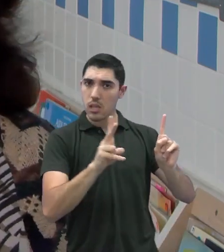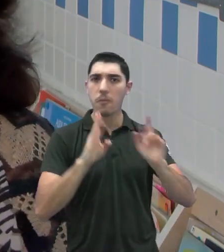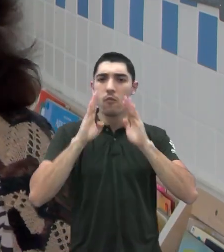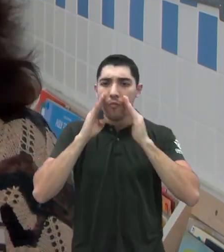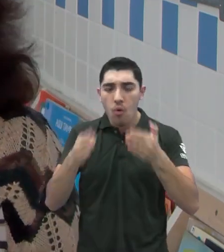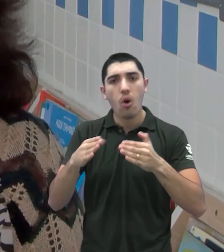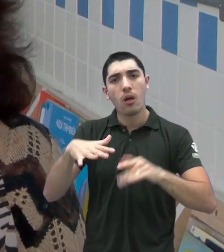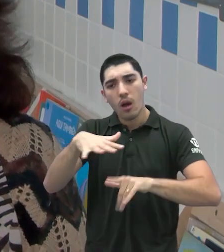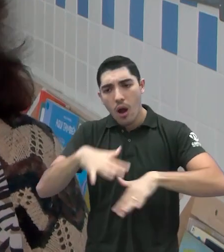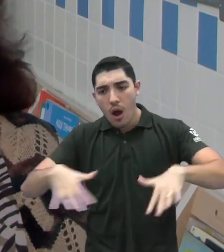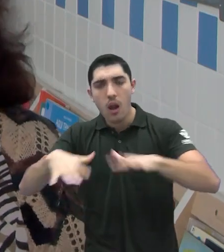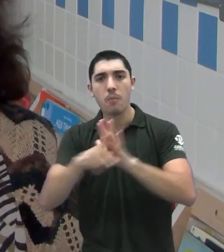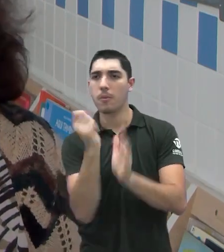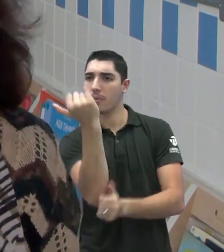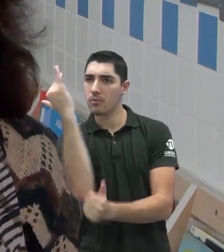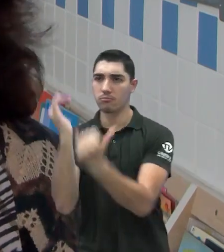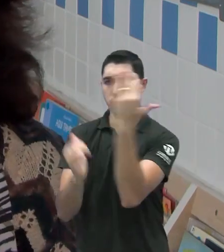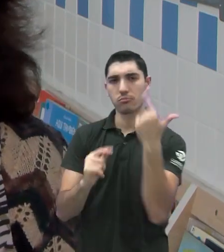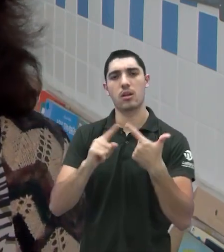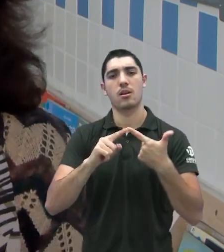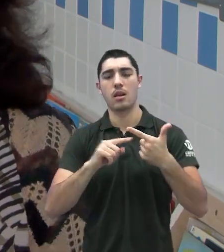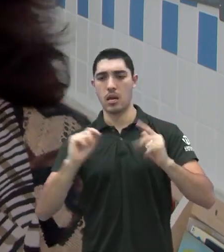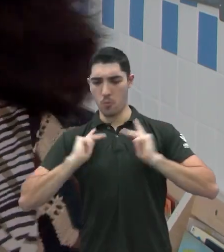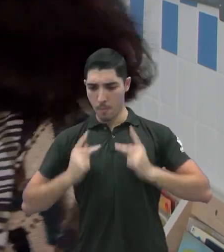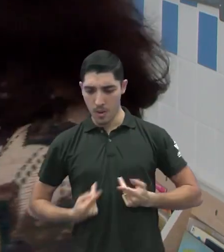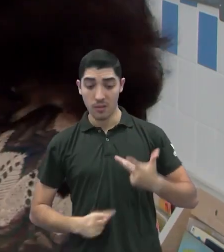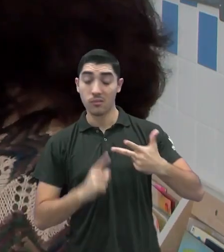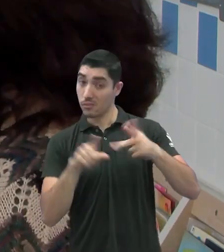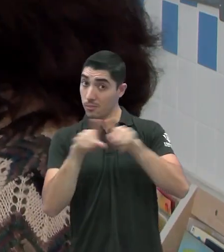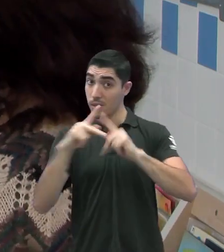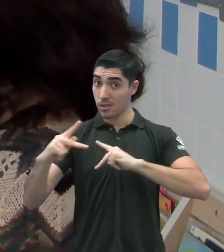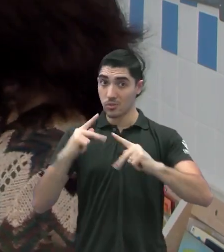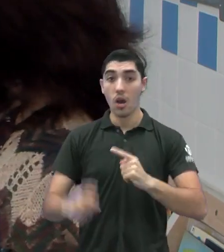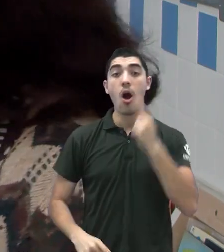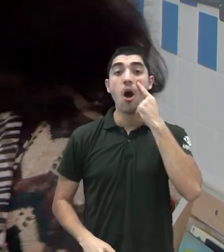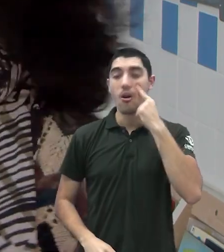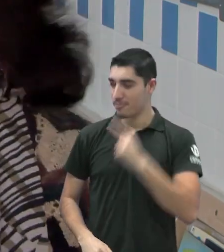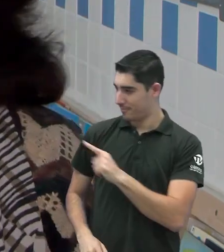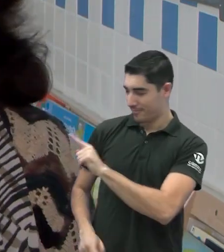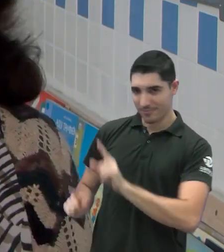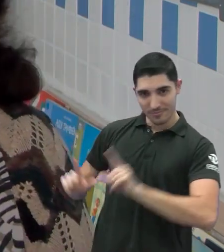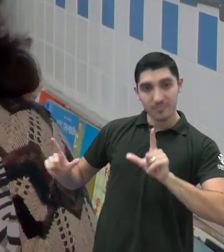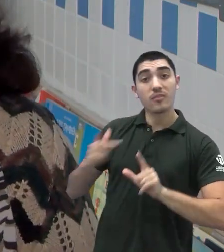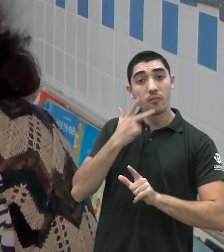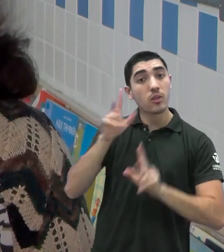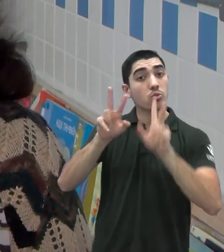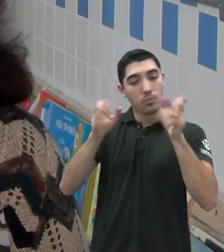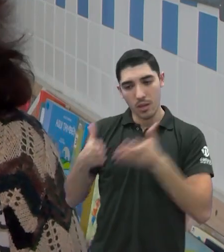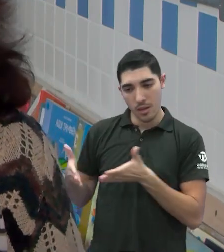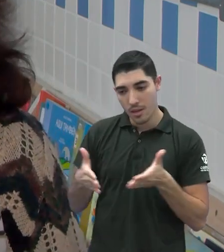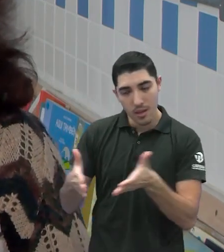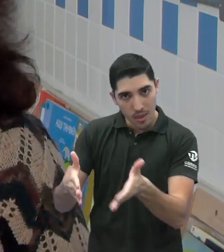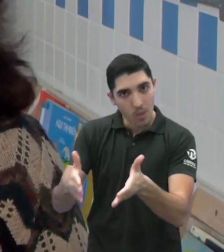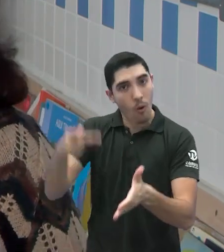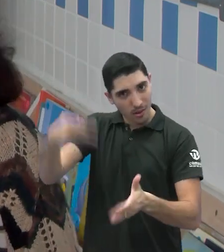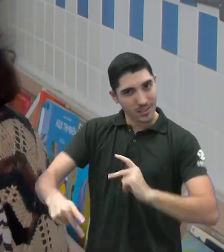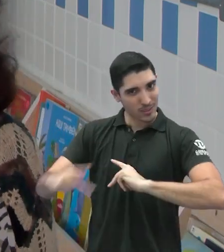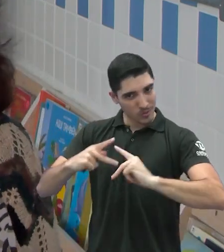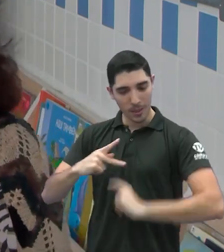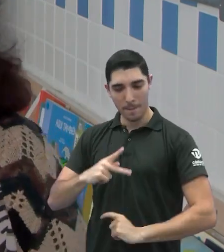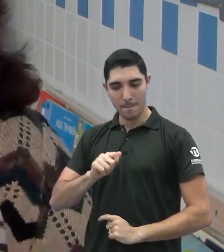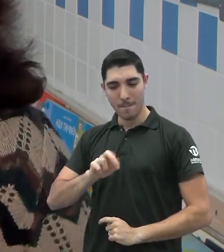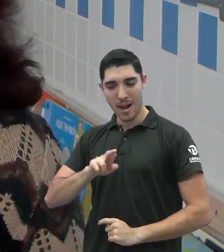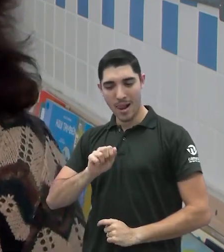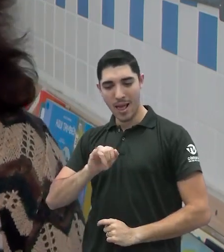natureza, ele falava do ser humano e falava de São José. Esse que a gente traz aqui, a flauta que me roubaram, fala do nosso Rio Paraíba, fala da